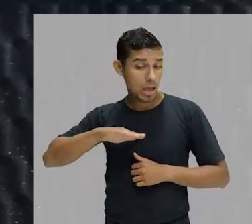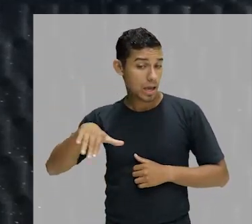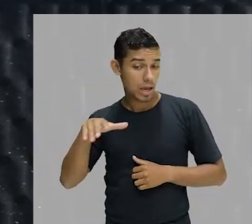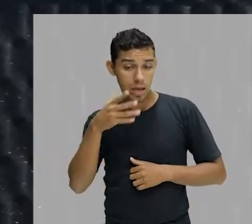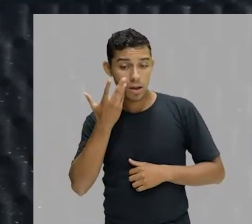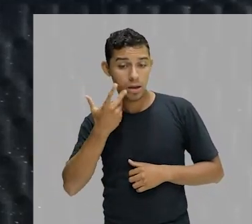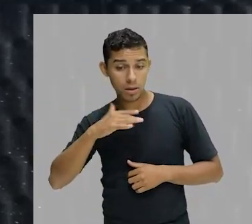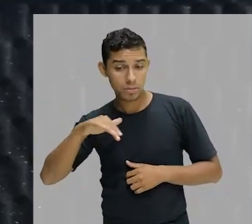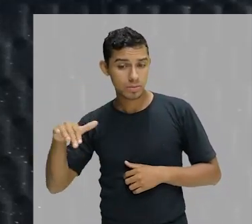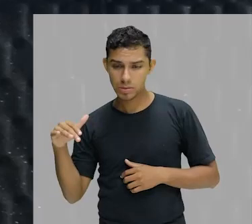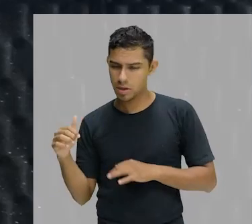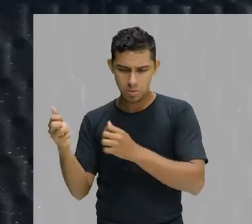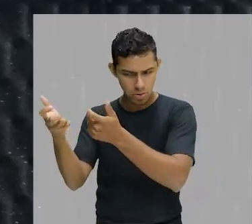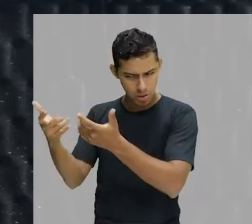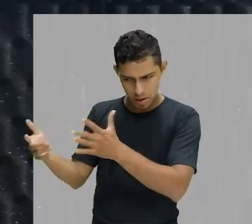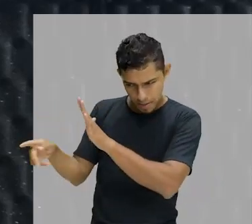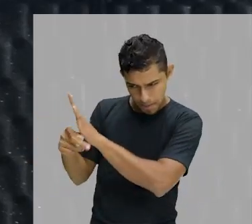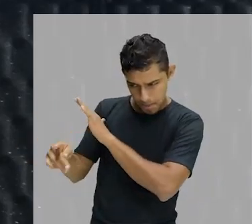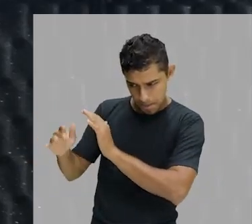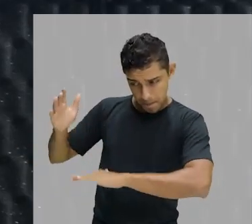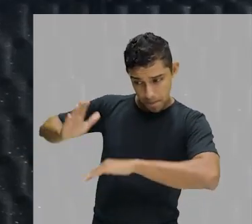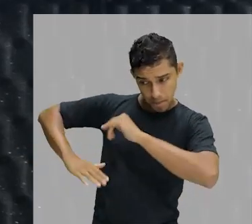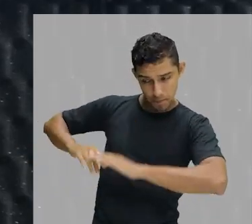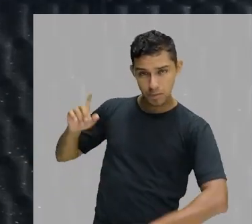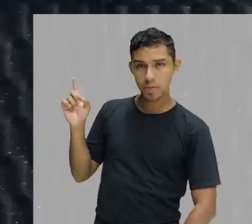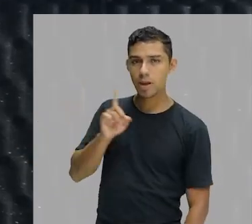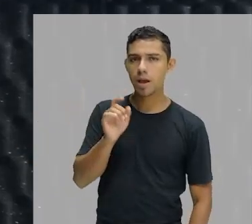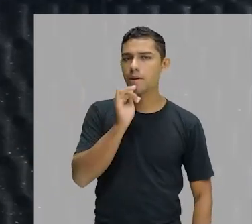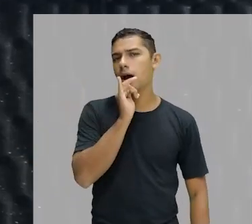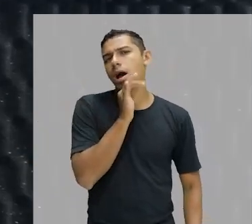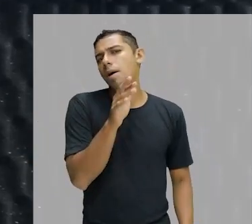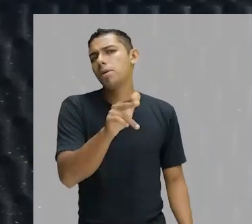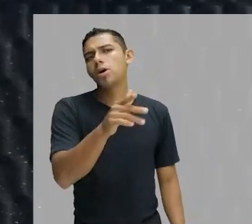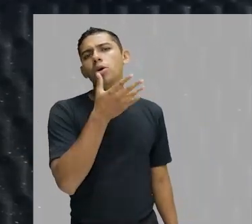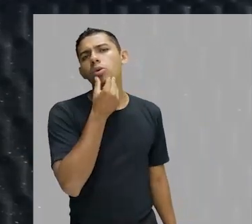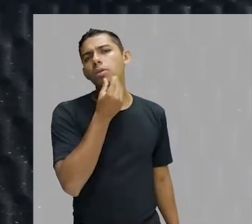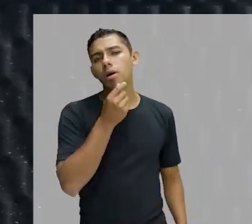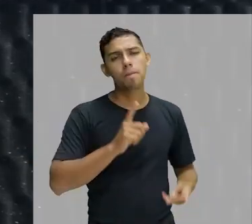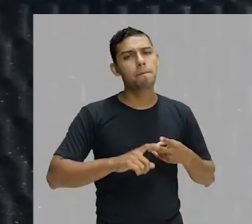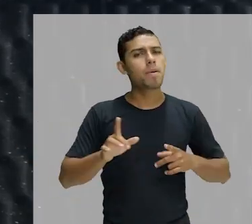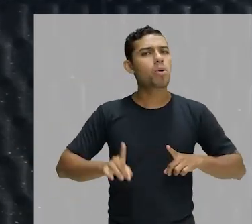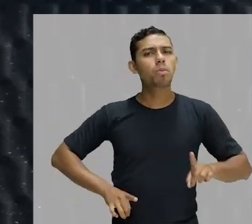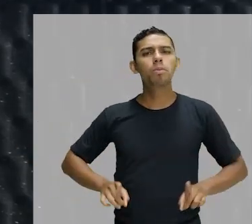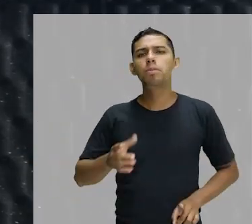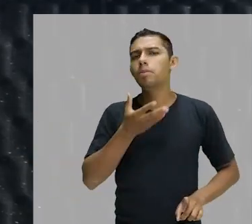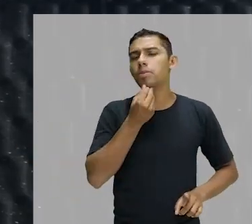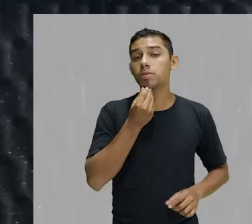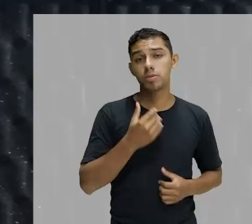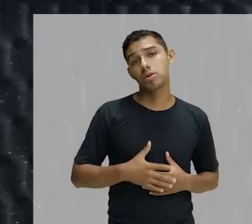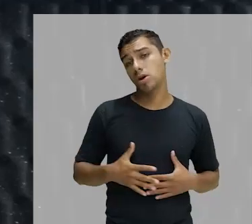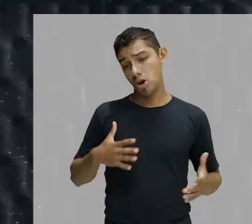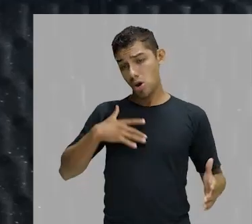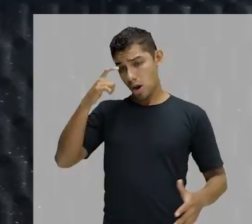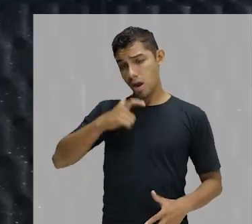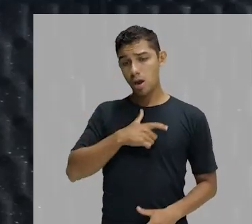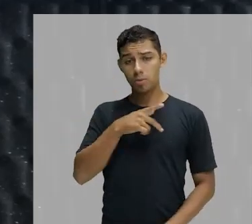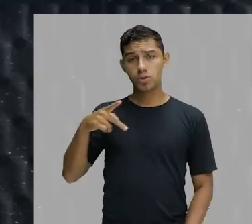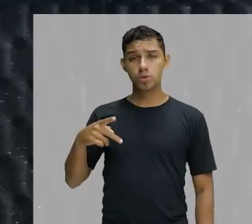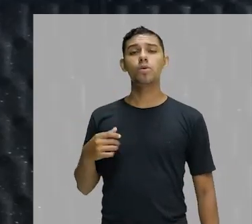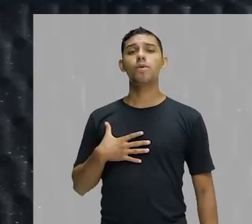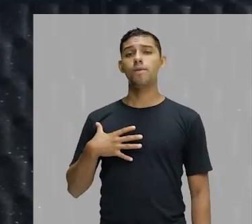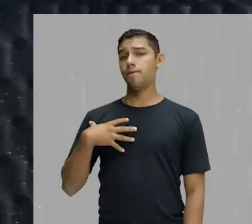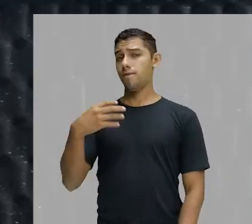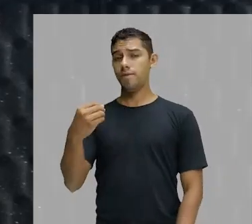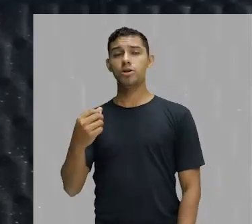quê? Especializada. Professor, mas eu tenho um irmãozinho, meu primo e tal, não sei o quê. Eu tenho um filho de 11 anos que ele não está especializado em